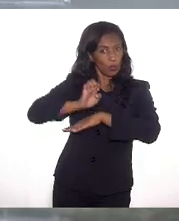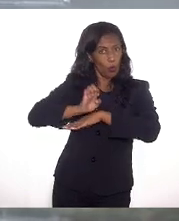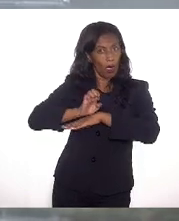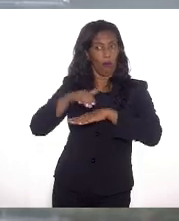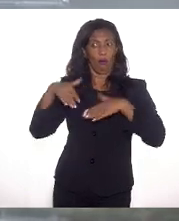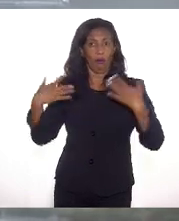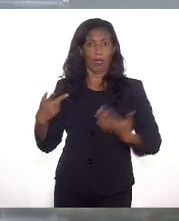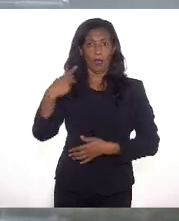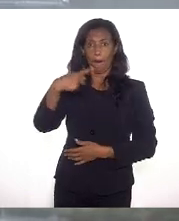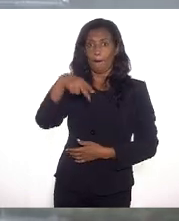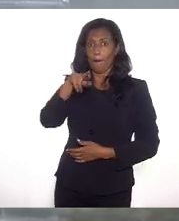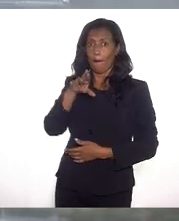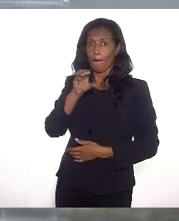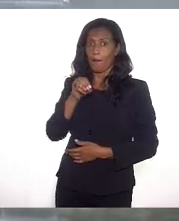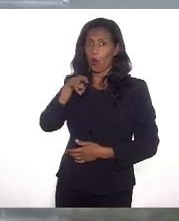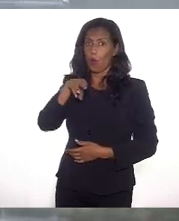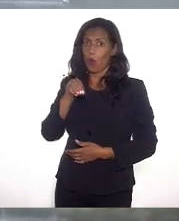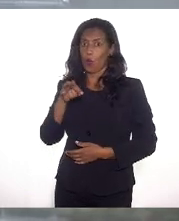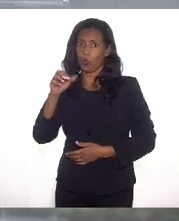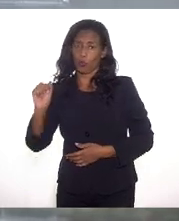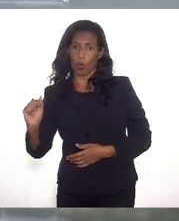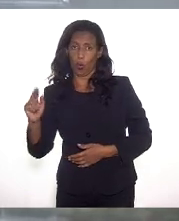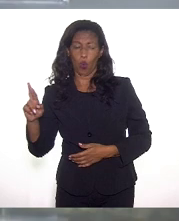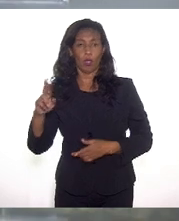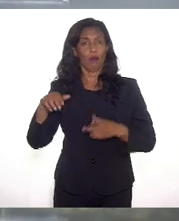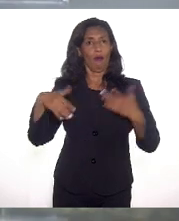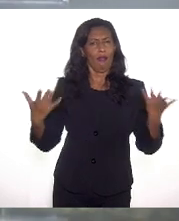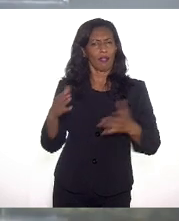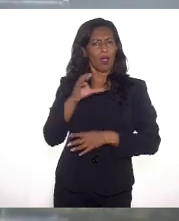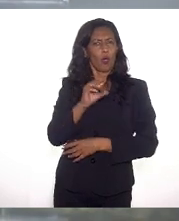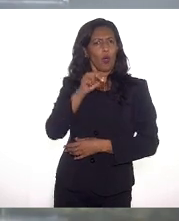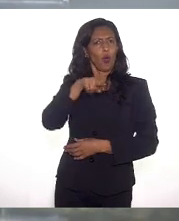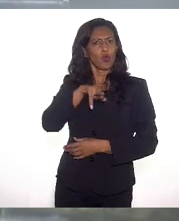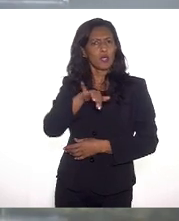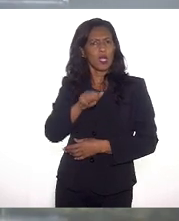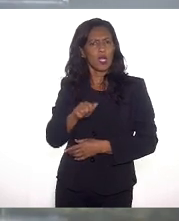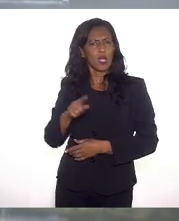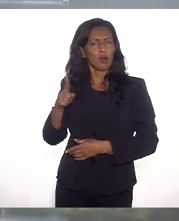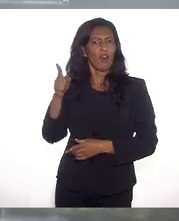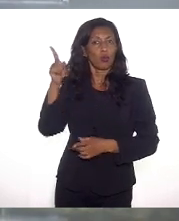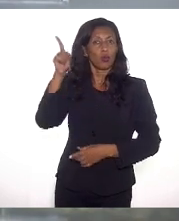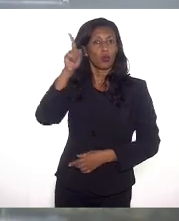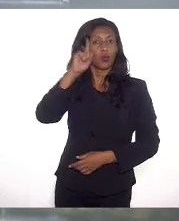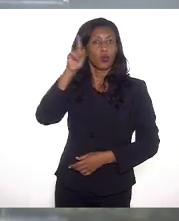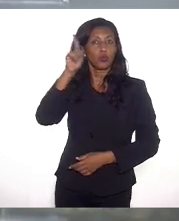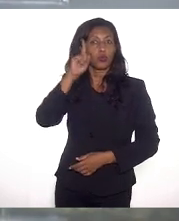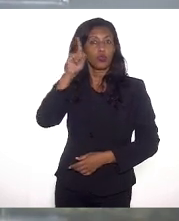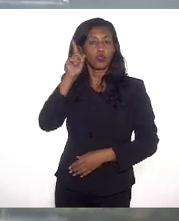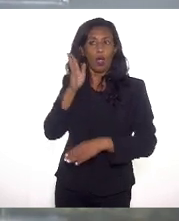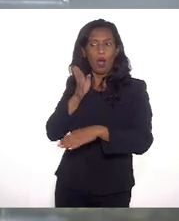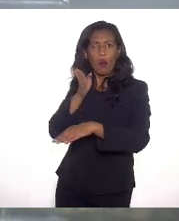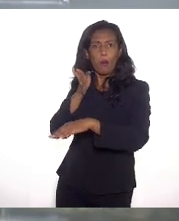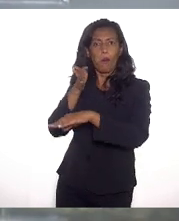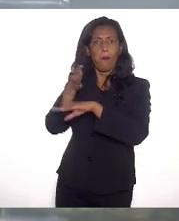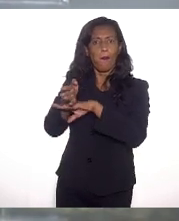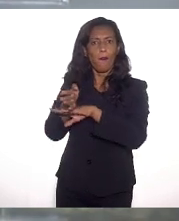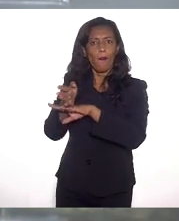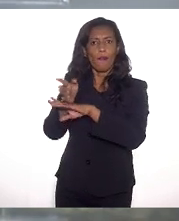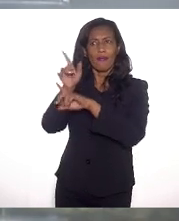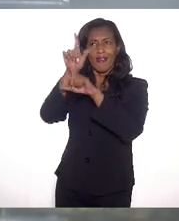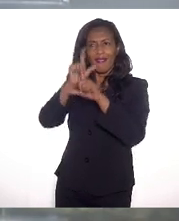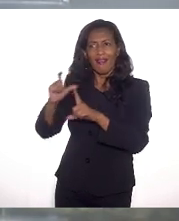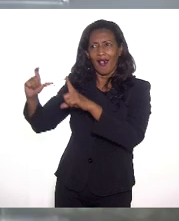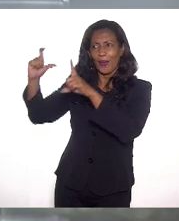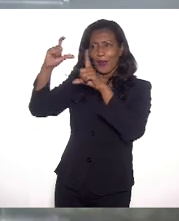promotor, cada conselheiro do Tribunal de Contas vai poder diariamente entrar nas plataformas